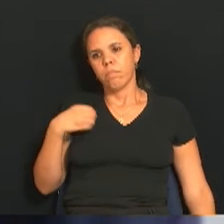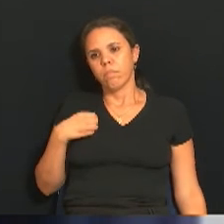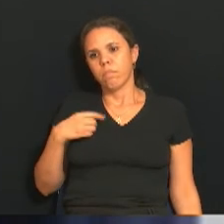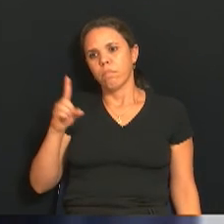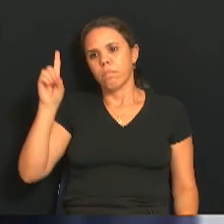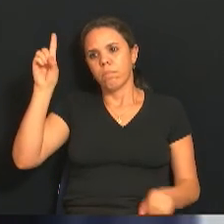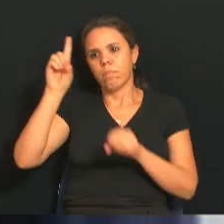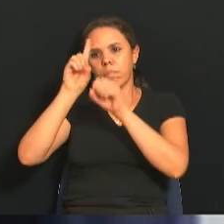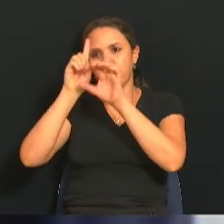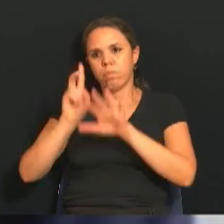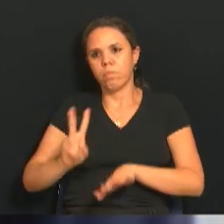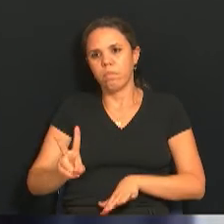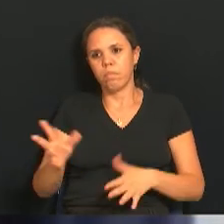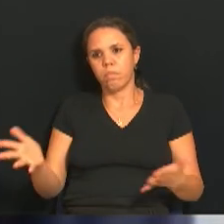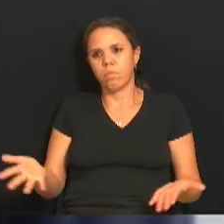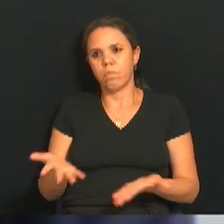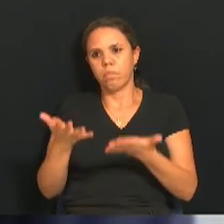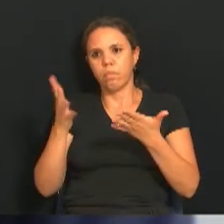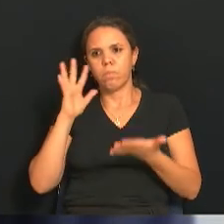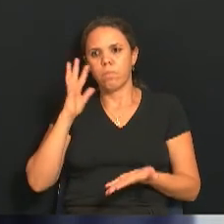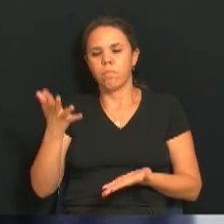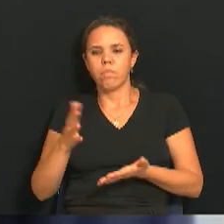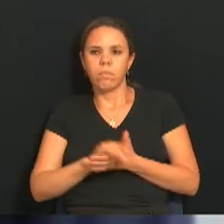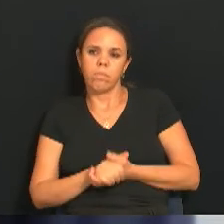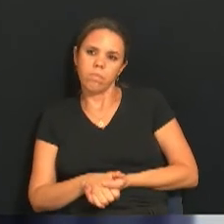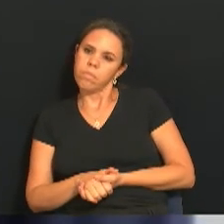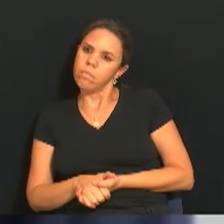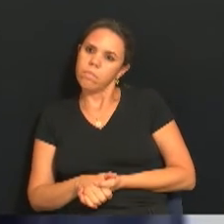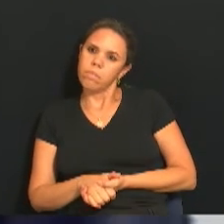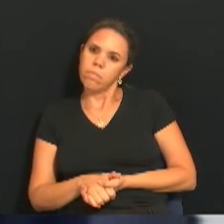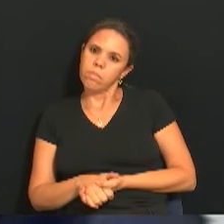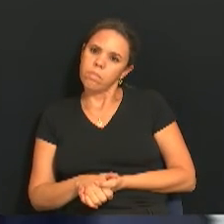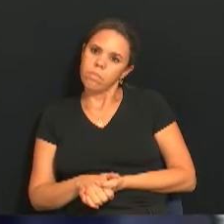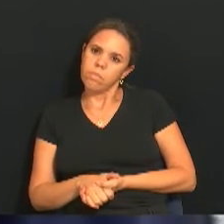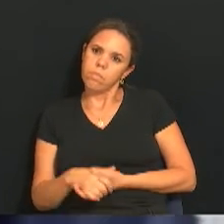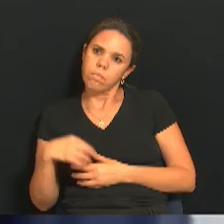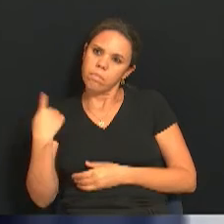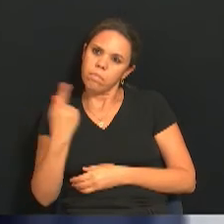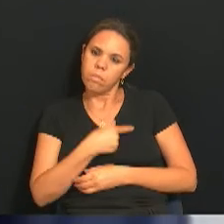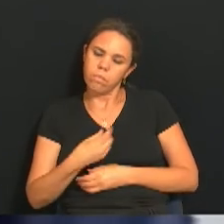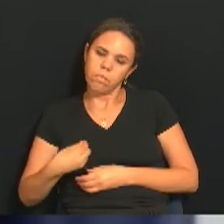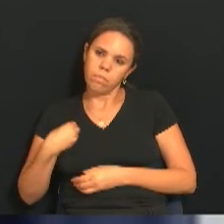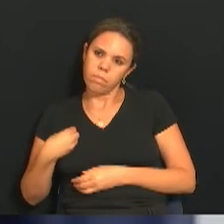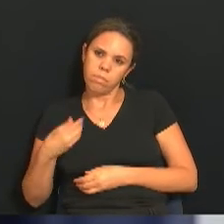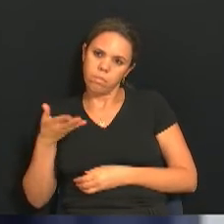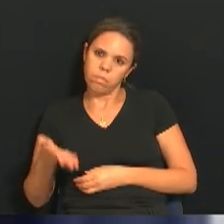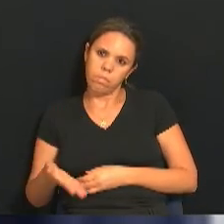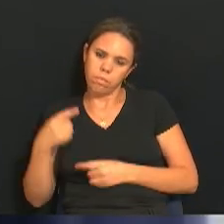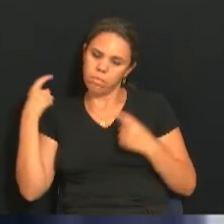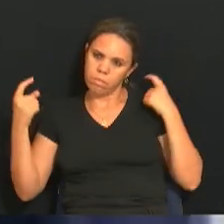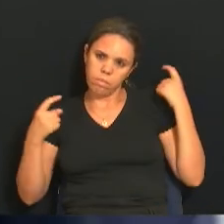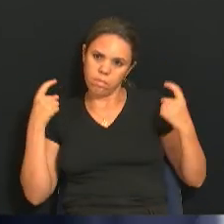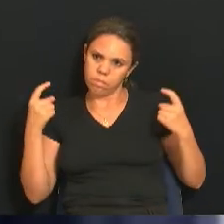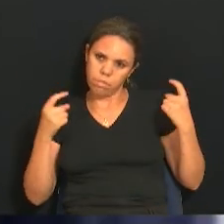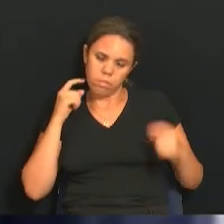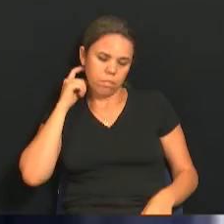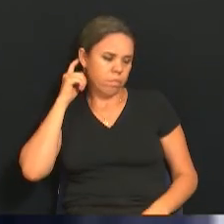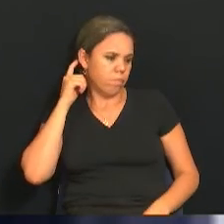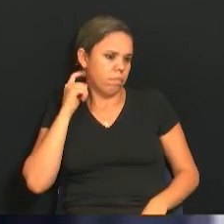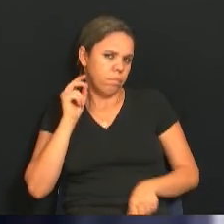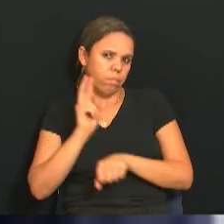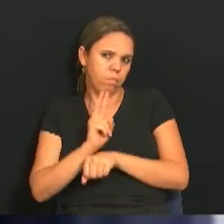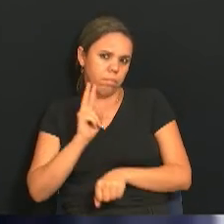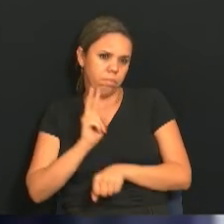as coisas para que haja soluções, porque, como disse, todos nós aqui estamos preocupados em cuidar de